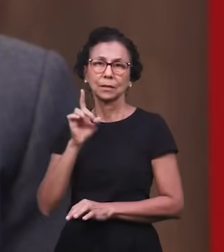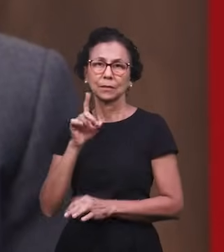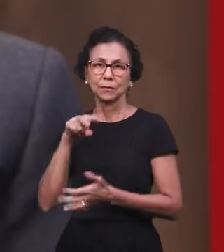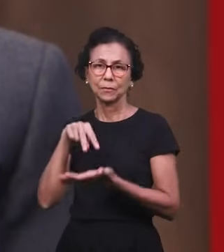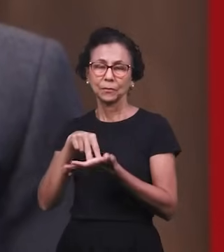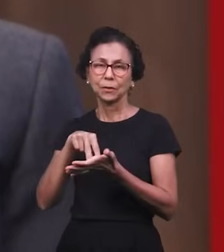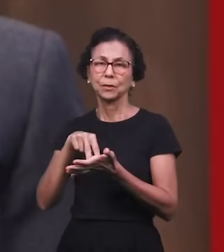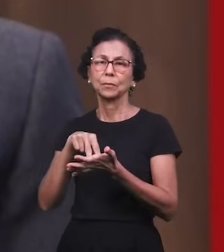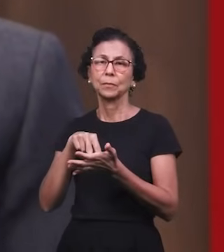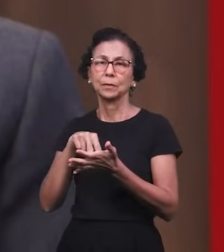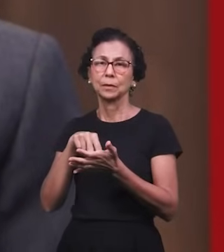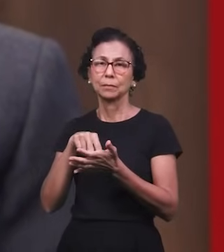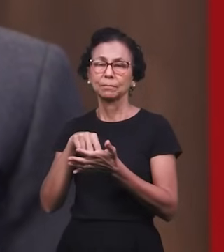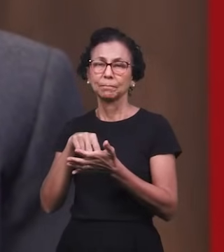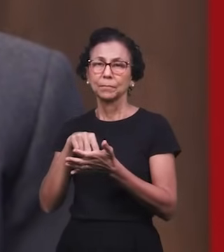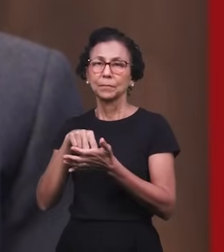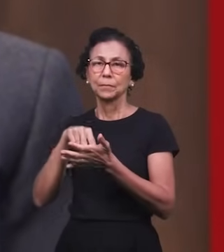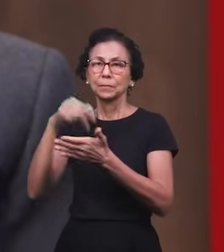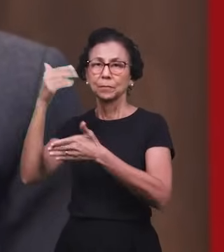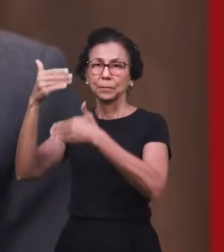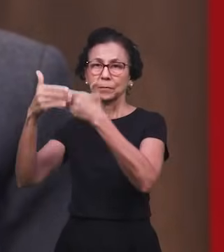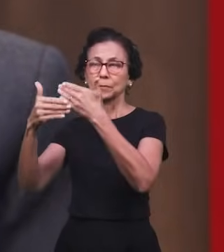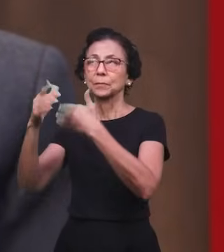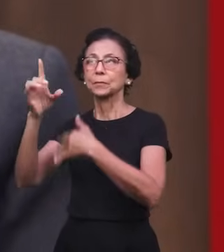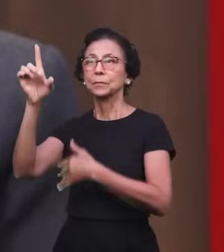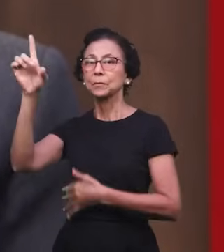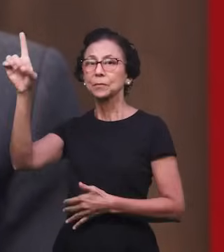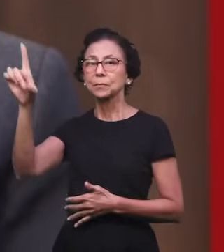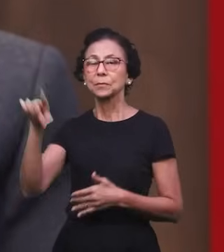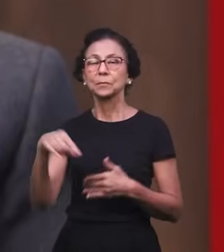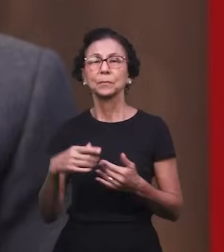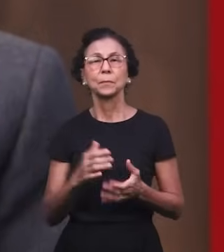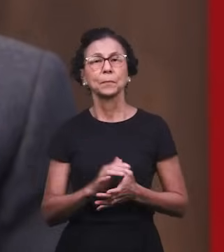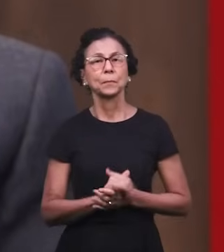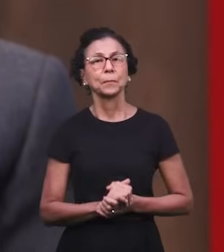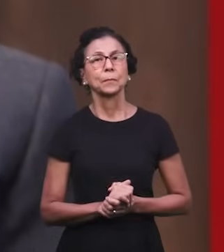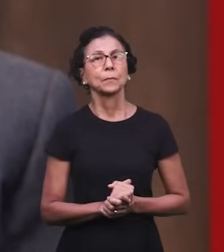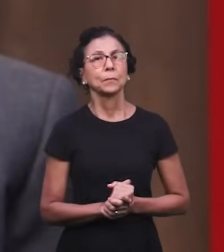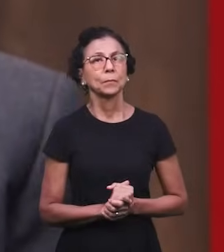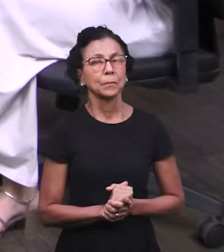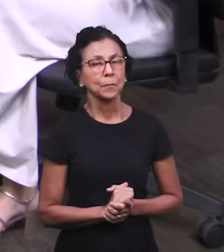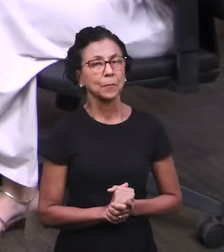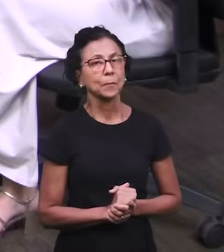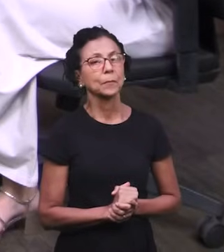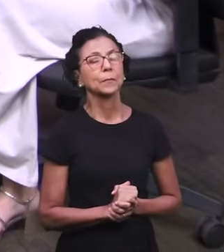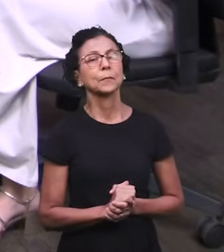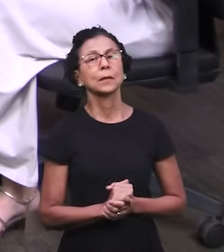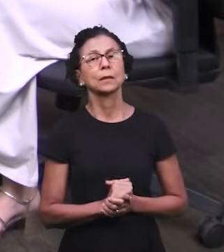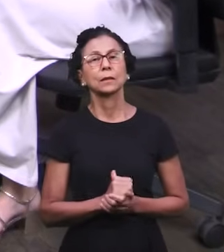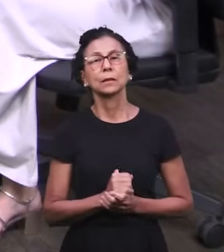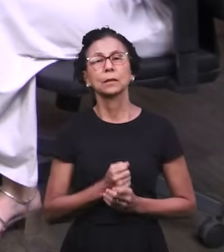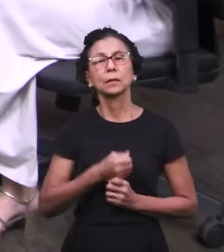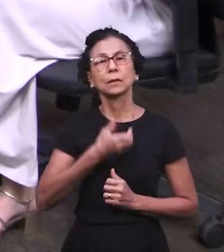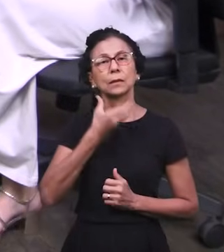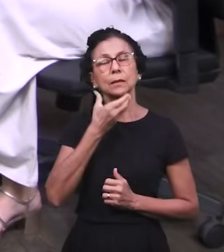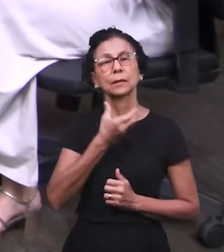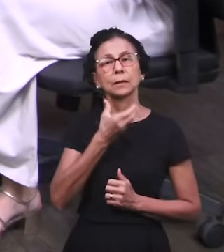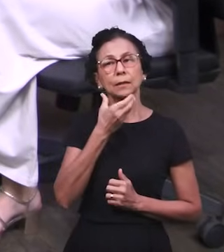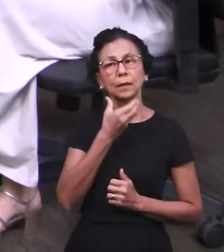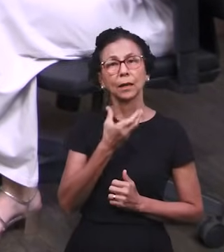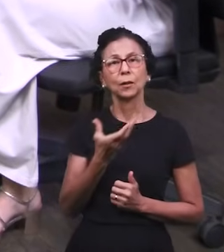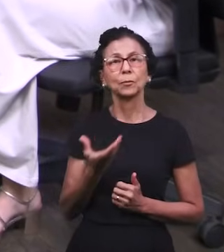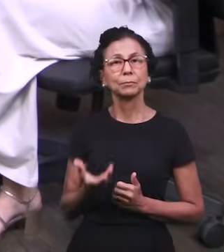marco que revela para nós o grande amor de Deus pelo homem. Amém. Glória a Jesus.